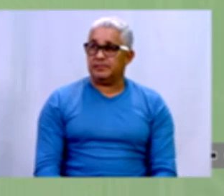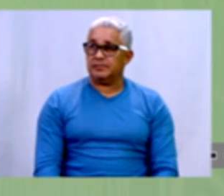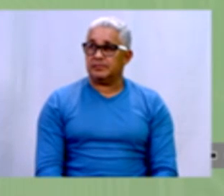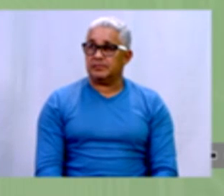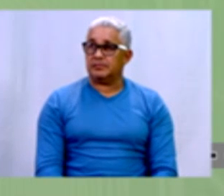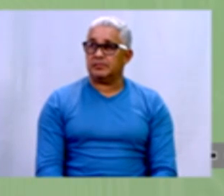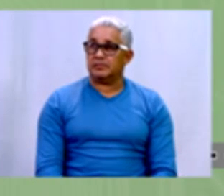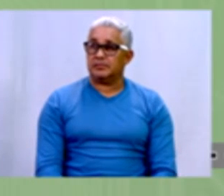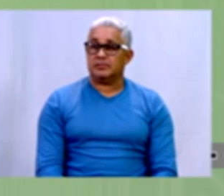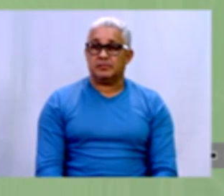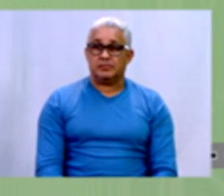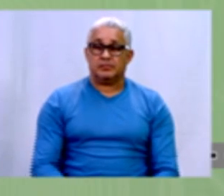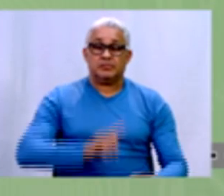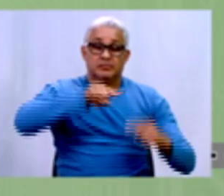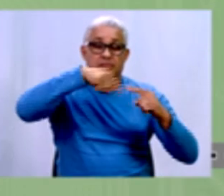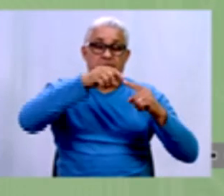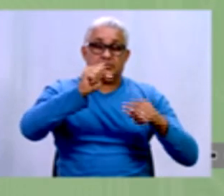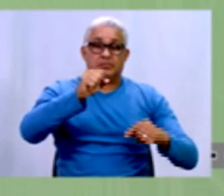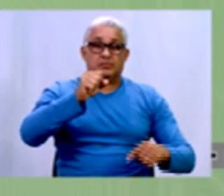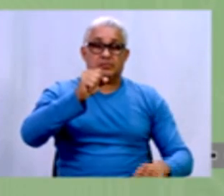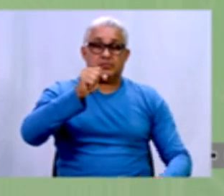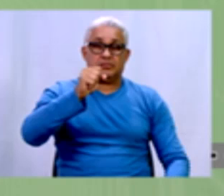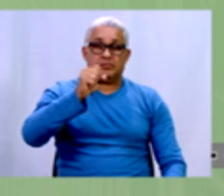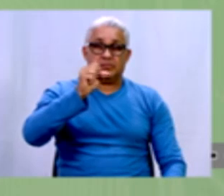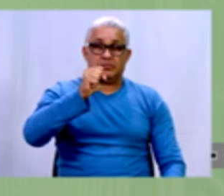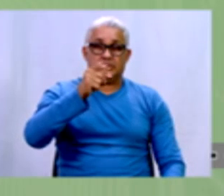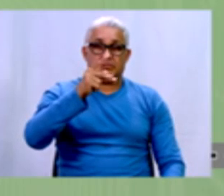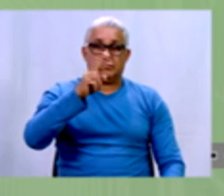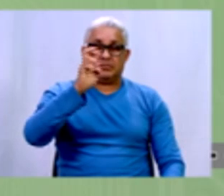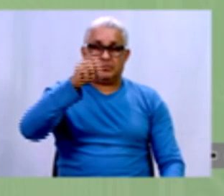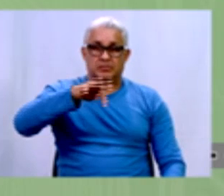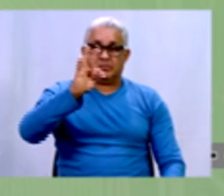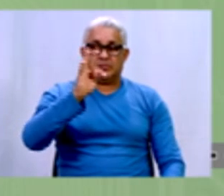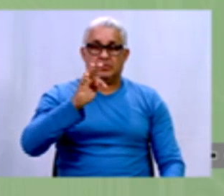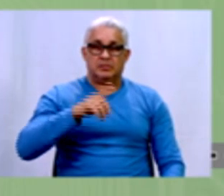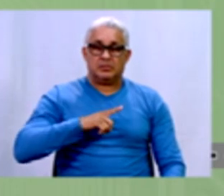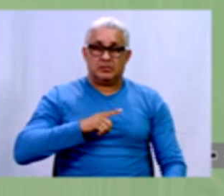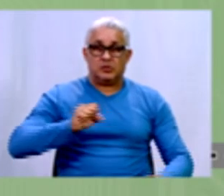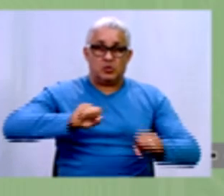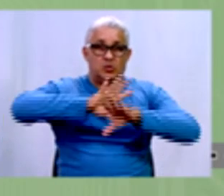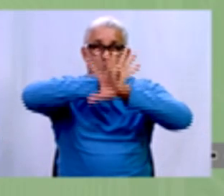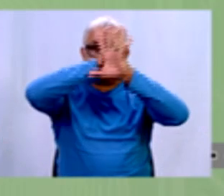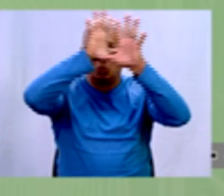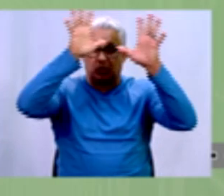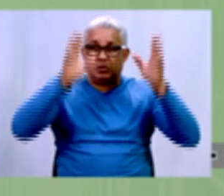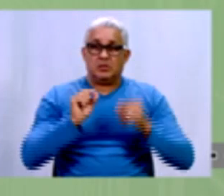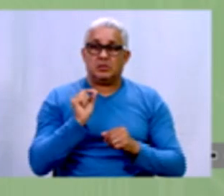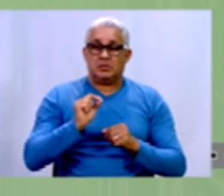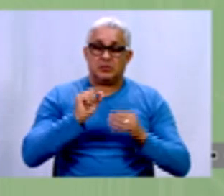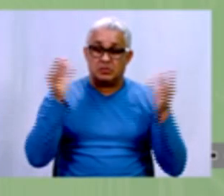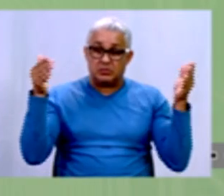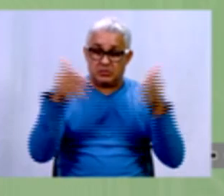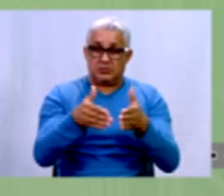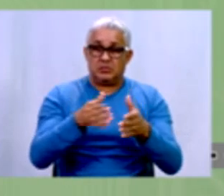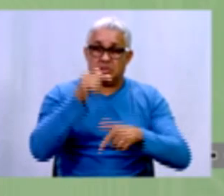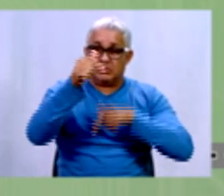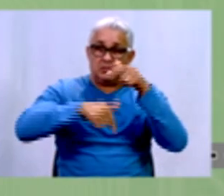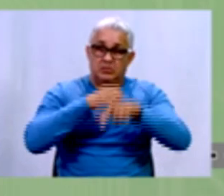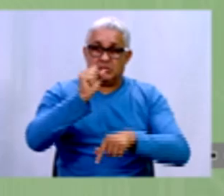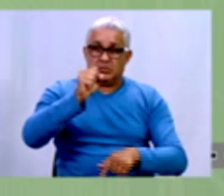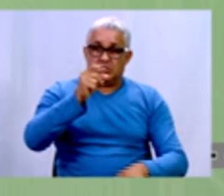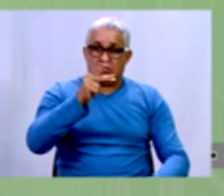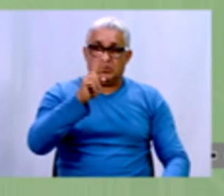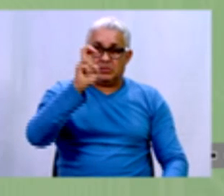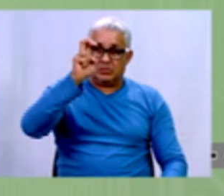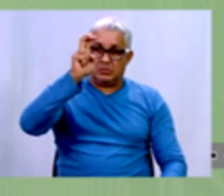E aí o objetivo do sprint, que é uma breve declaração que ilustre o foco do trabalho durante o sprint.